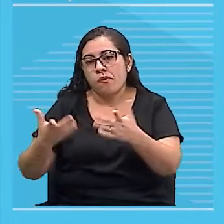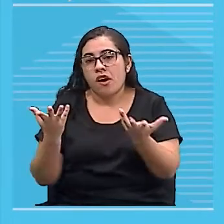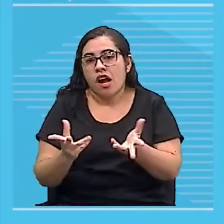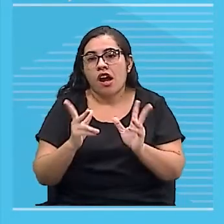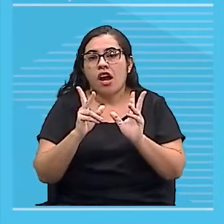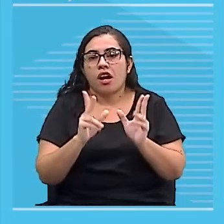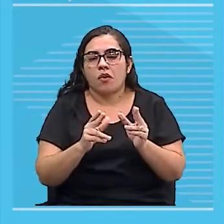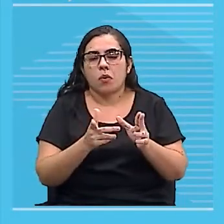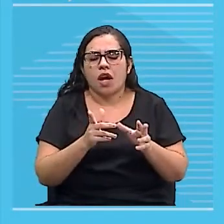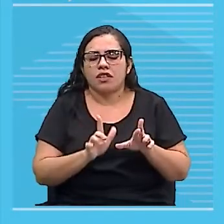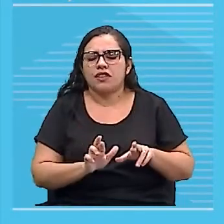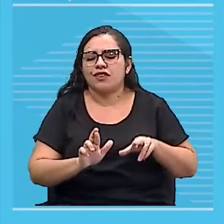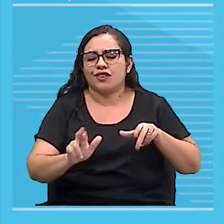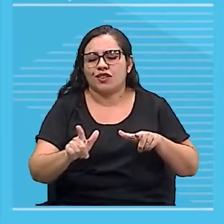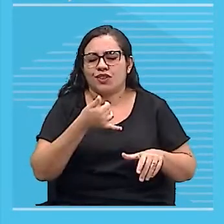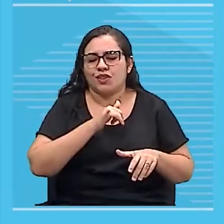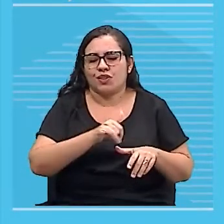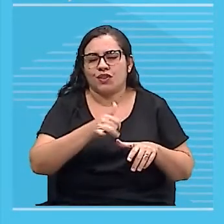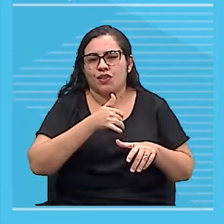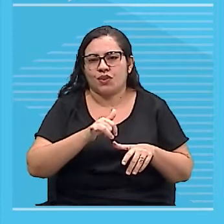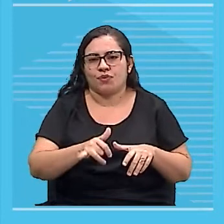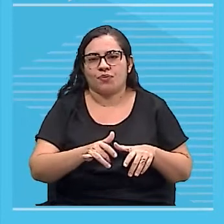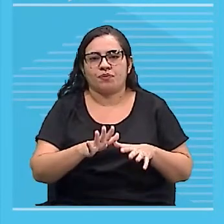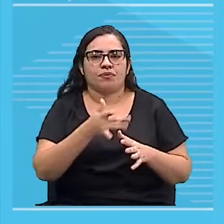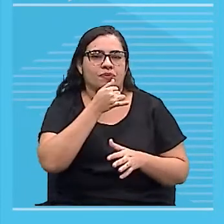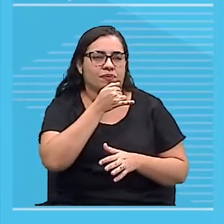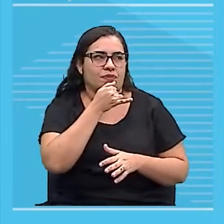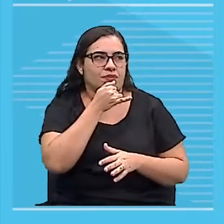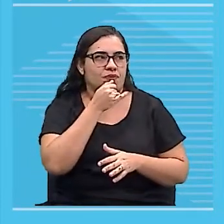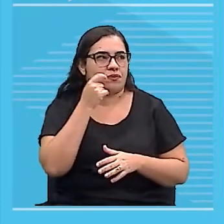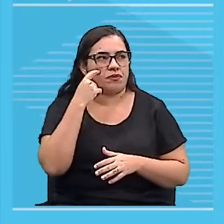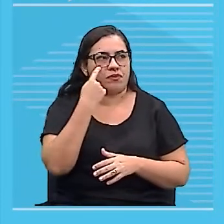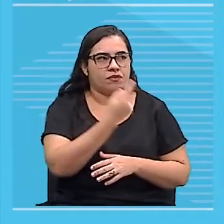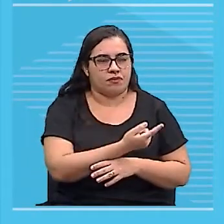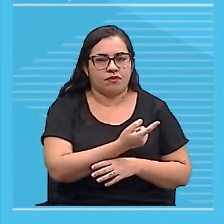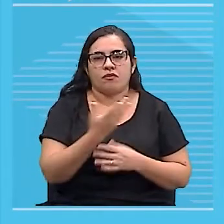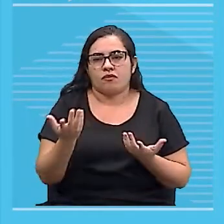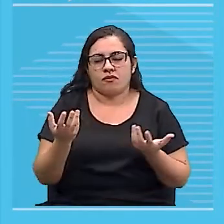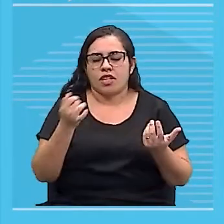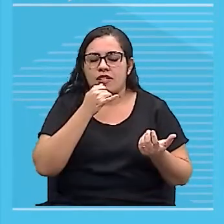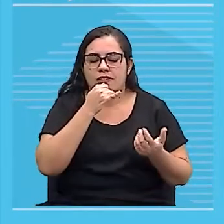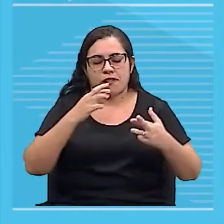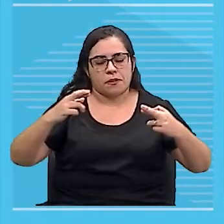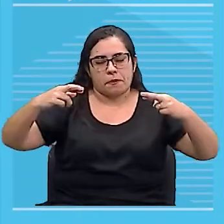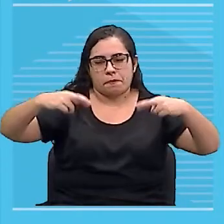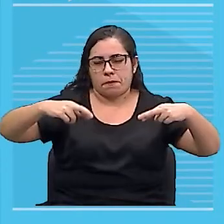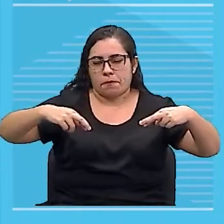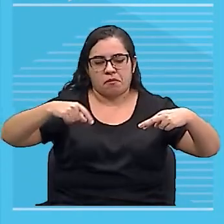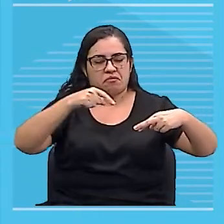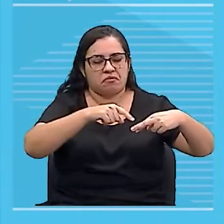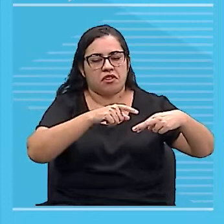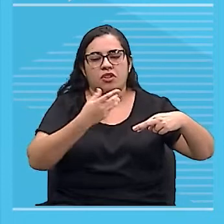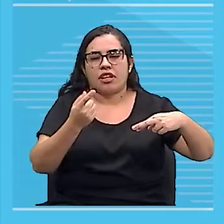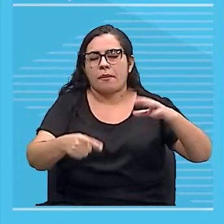uma diferença de energia, né? Um ponto da minha bateria tem menos energia, que é o